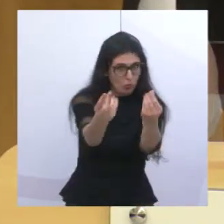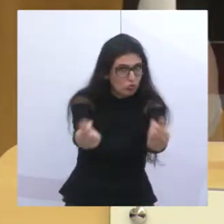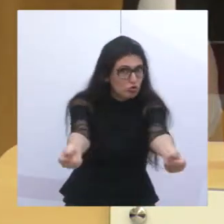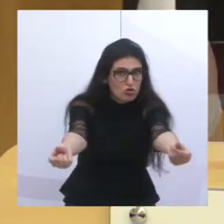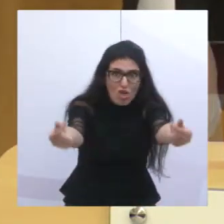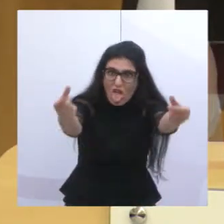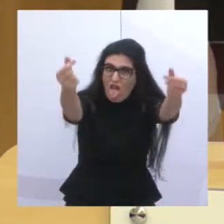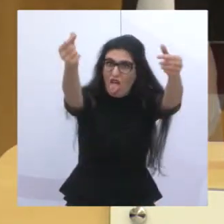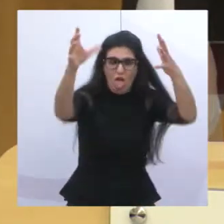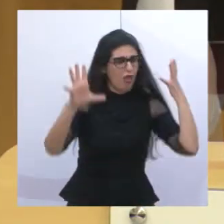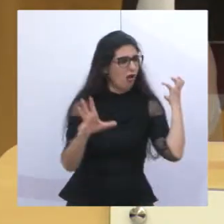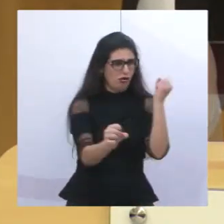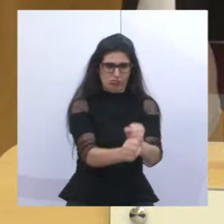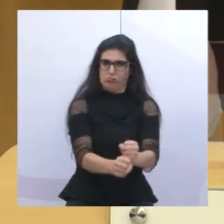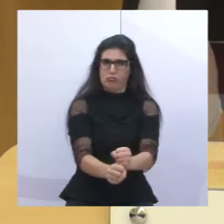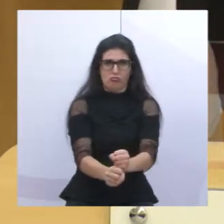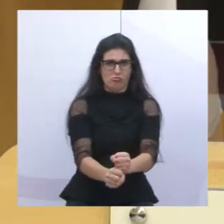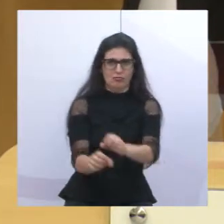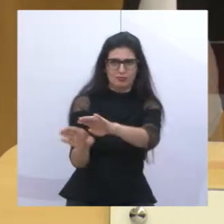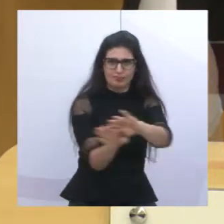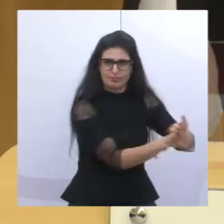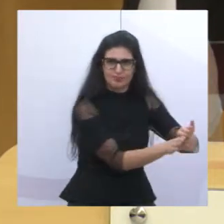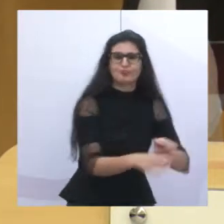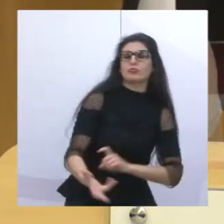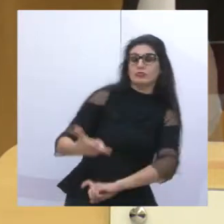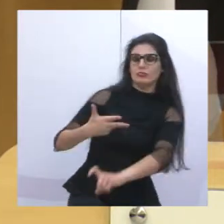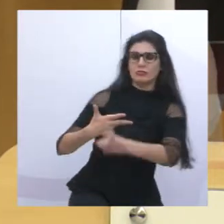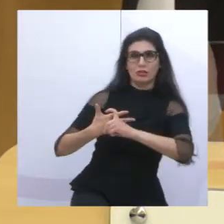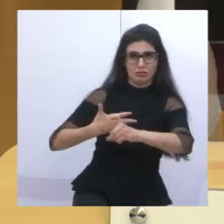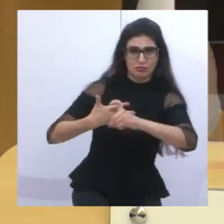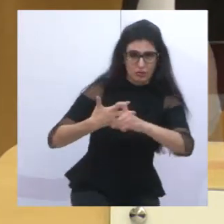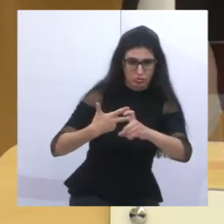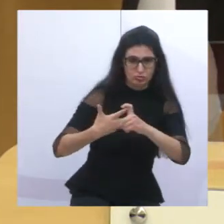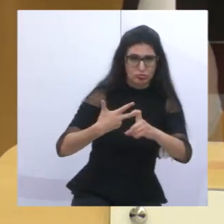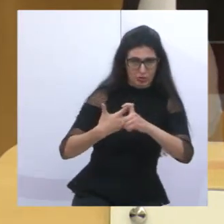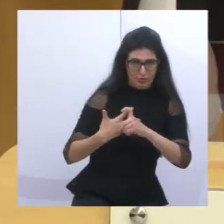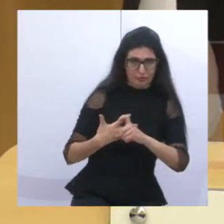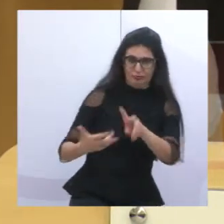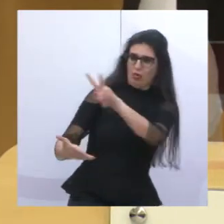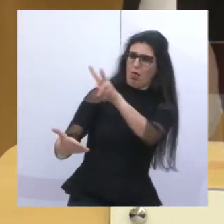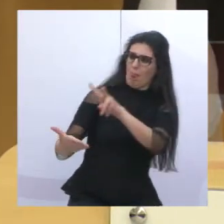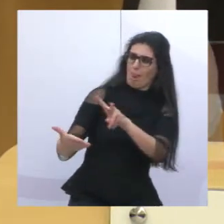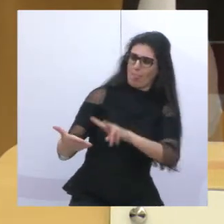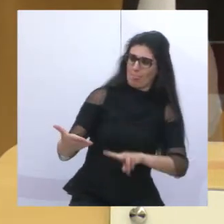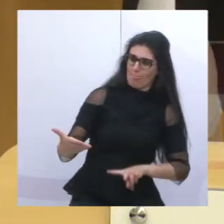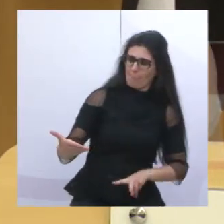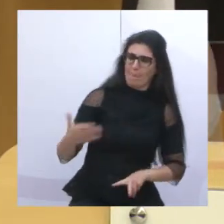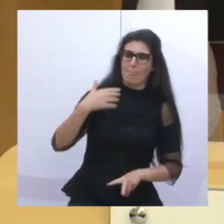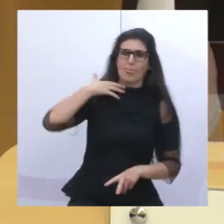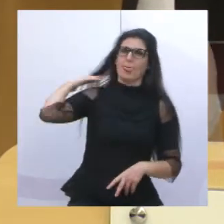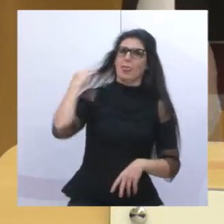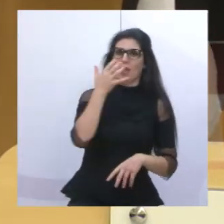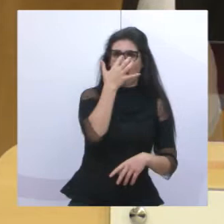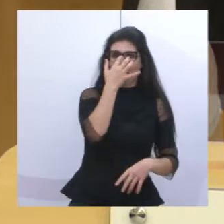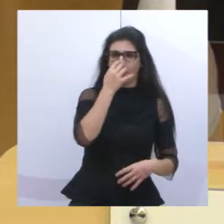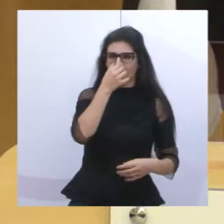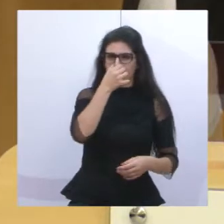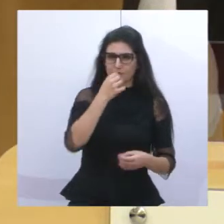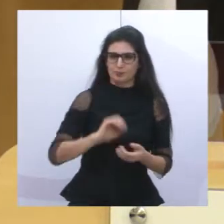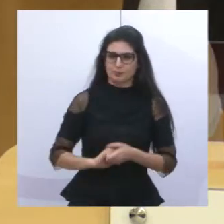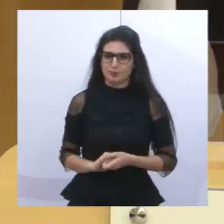pela escrita do Executivo. Ele diz assim, apesar da nobre